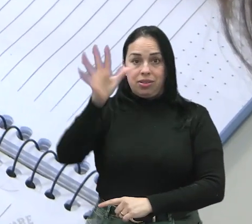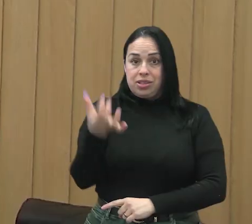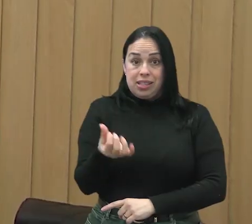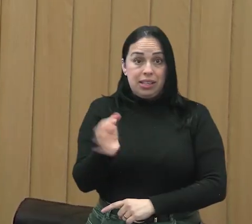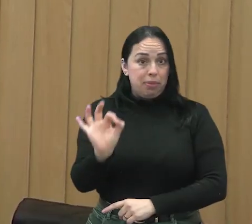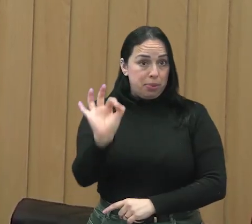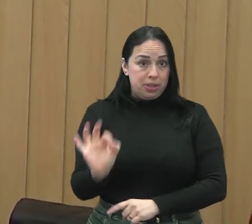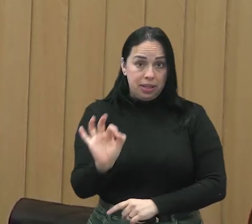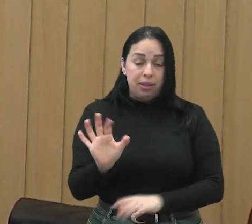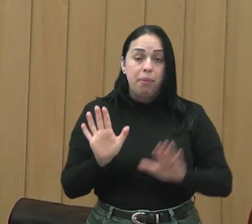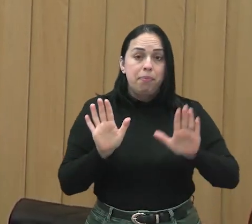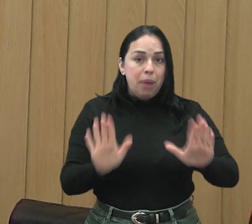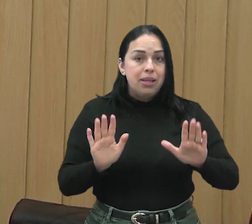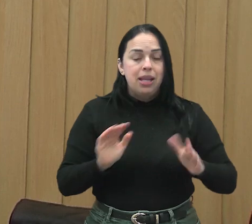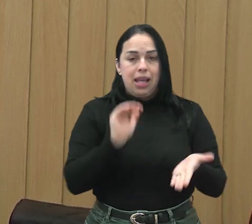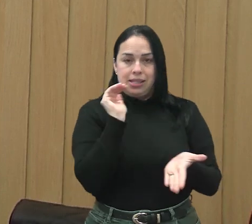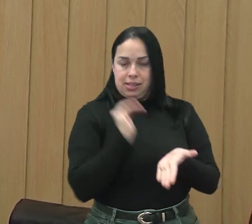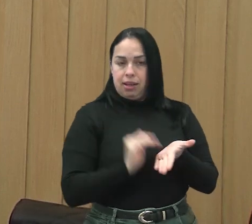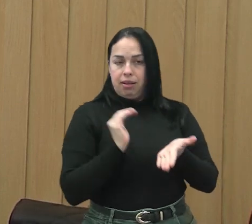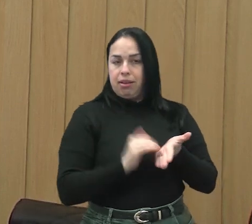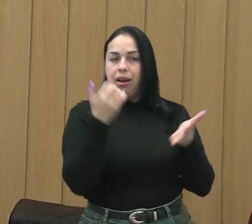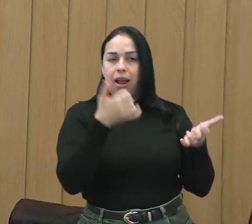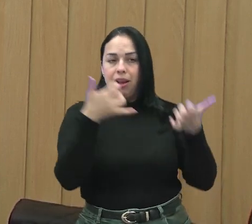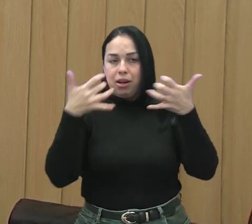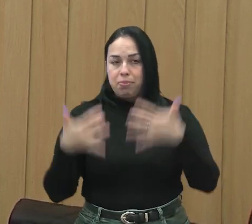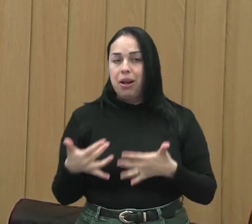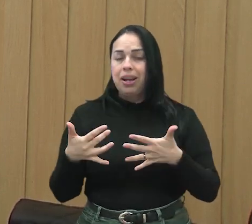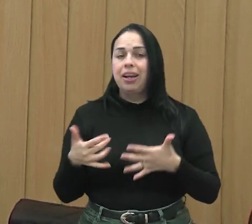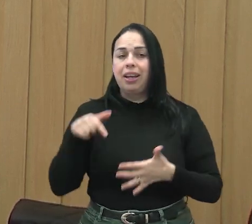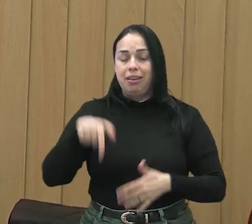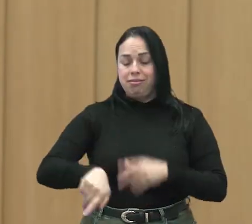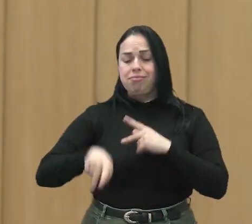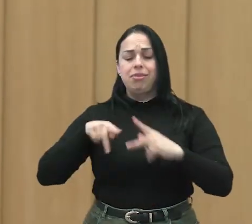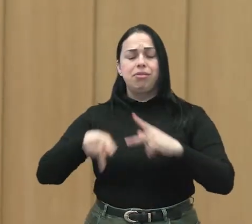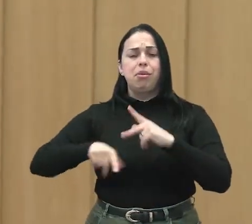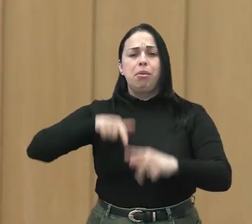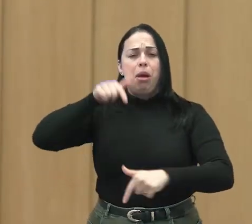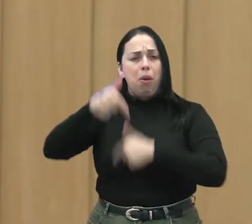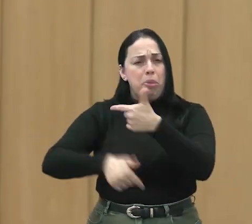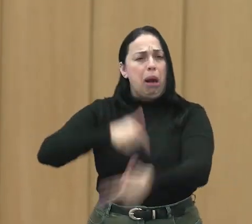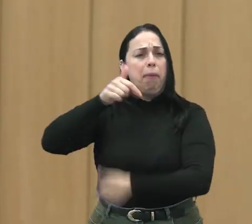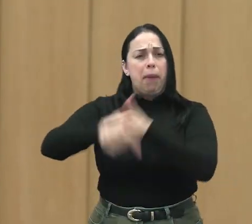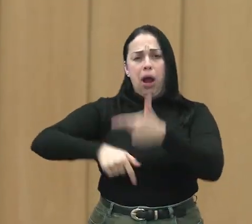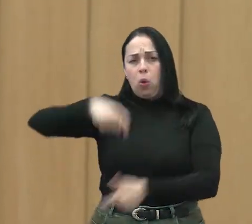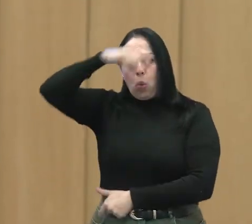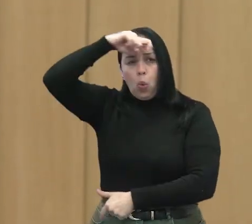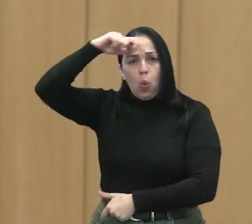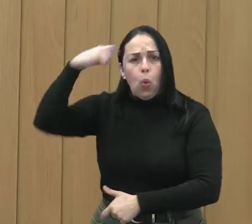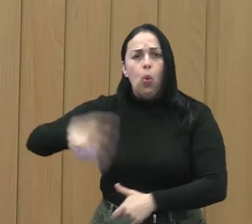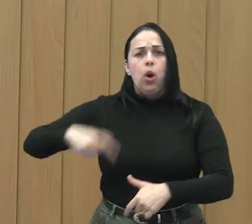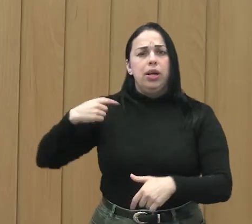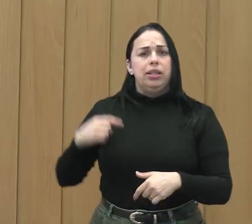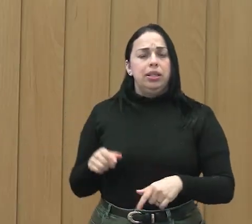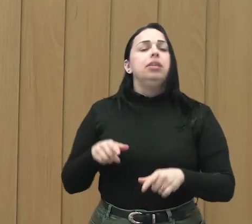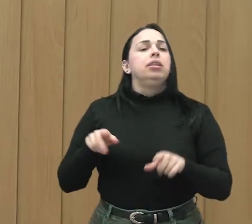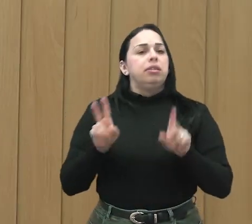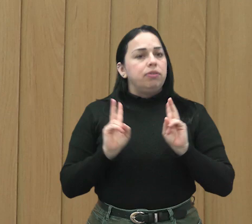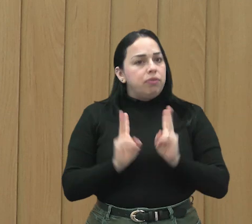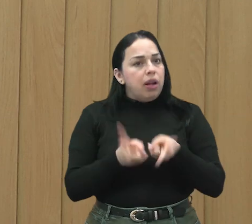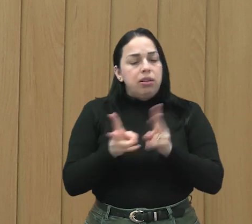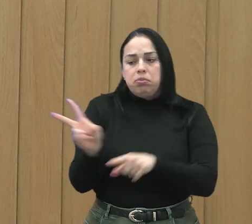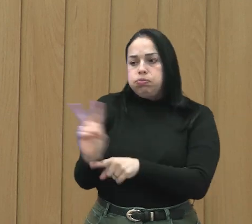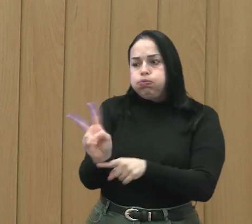60%. Segundo a secretária, isso é resultado de um trabalho intenso da educação da cidade. É o